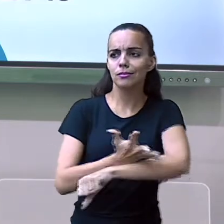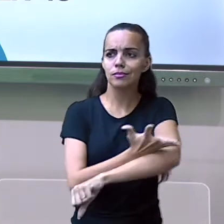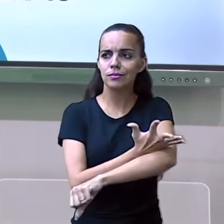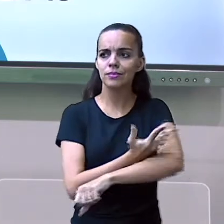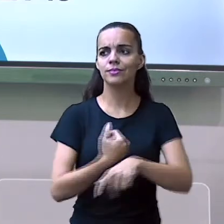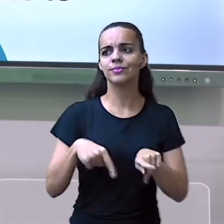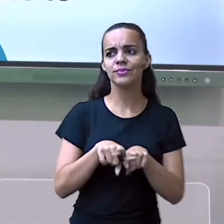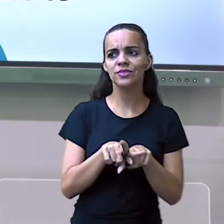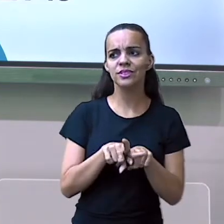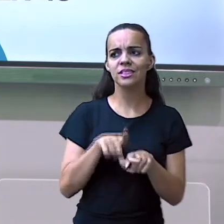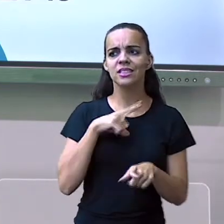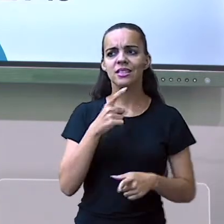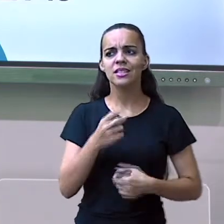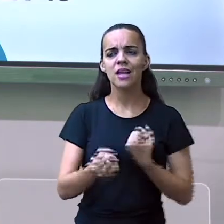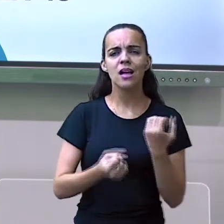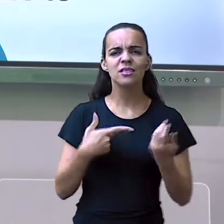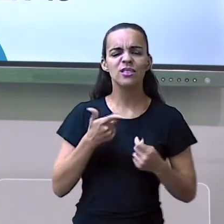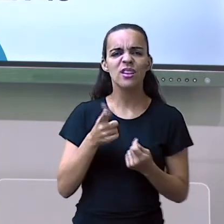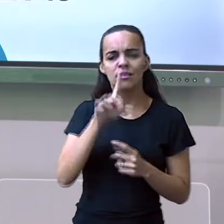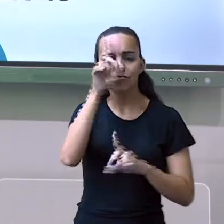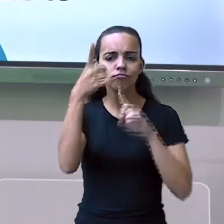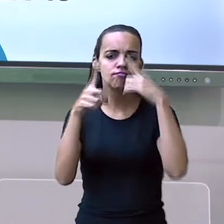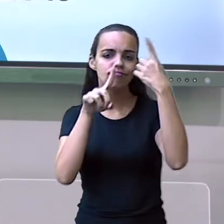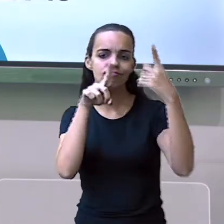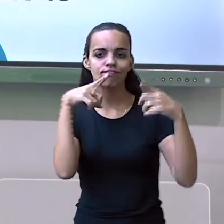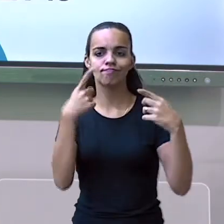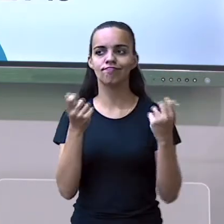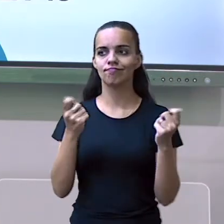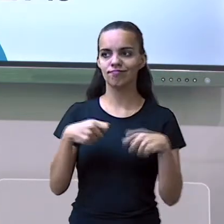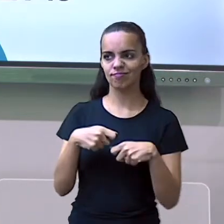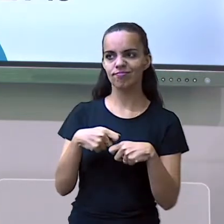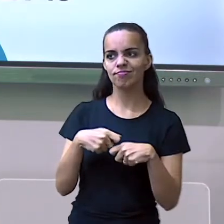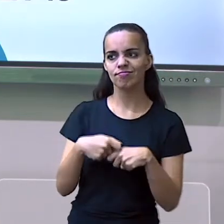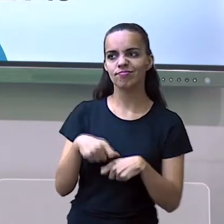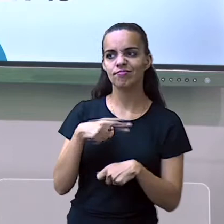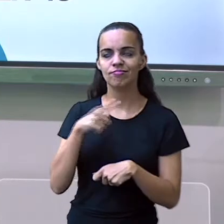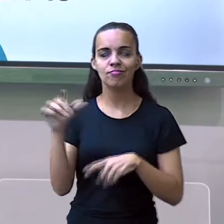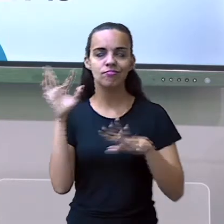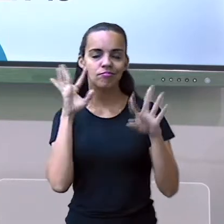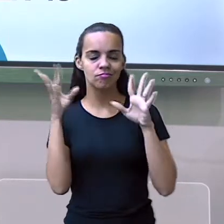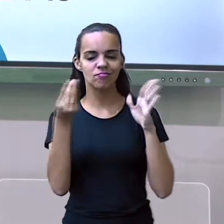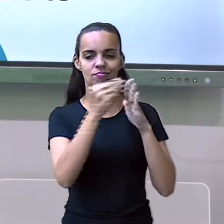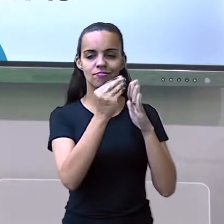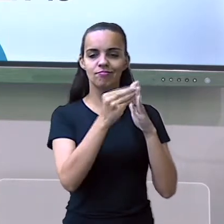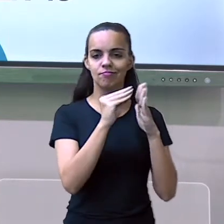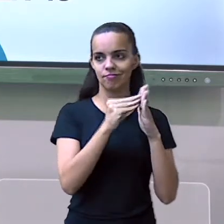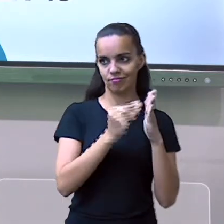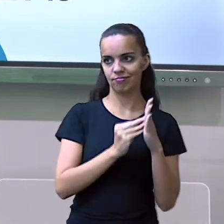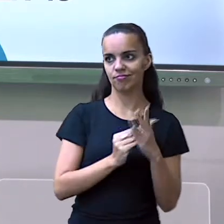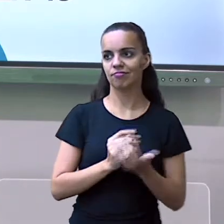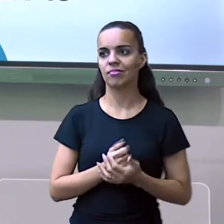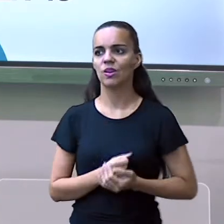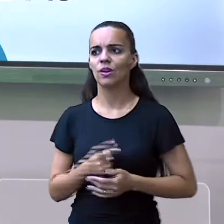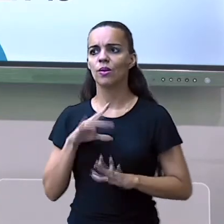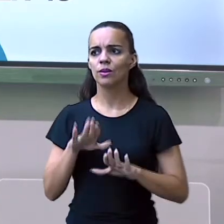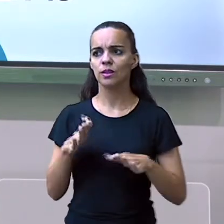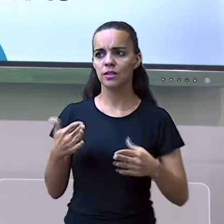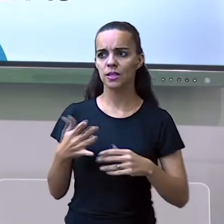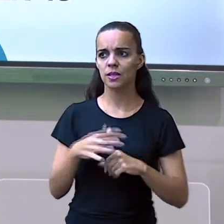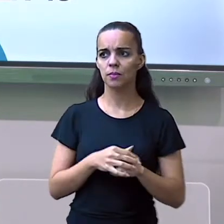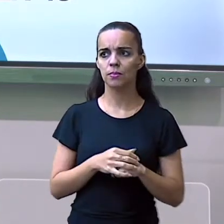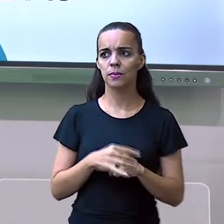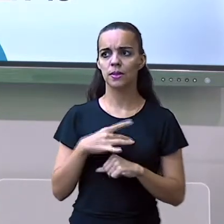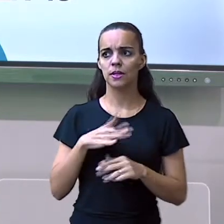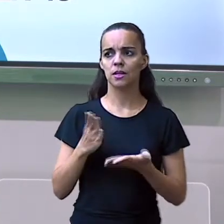permite criar possibilidades de compor pensamentos. Vocês